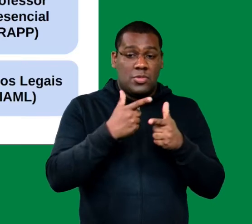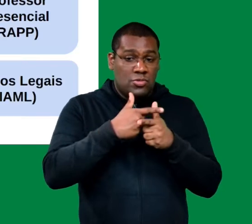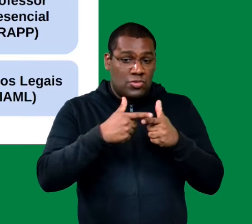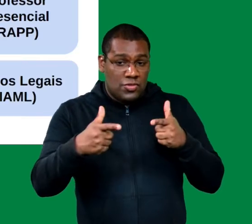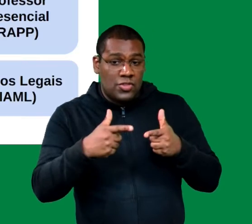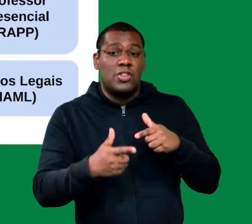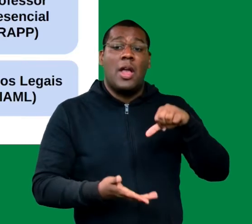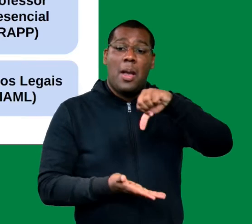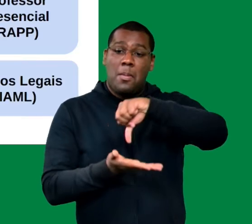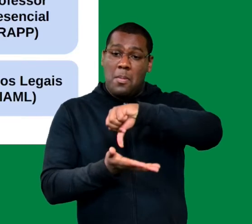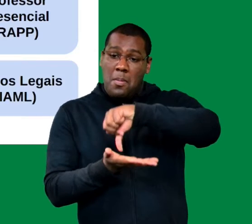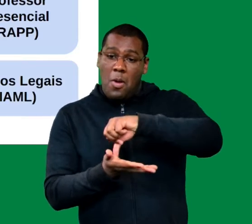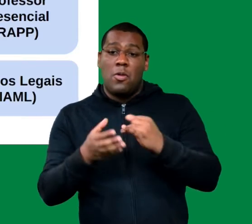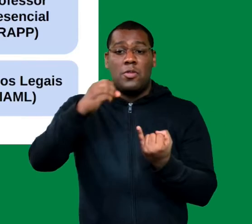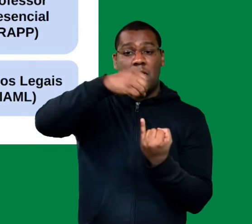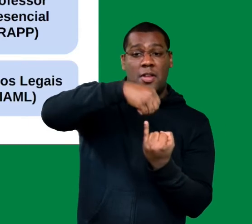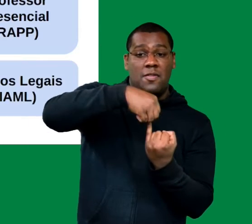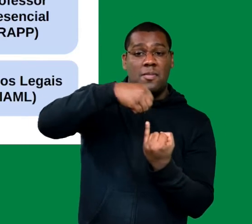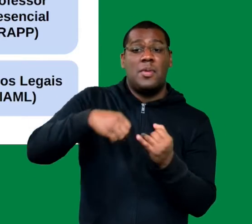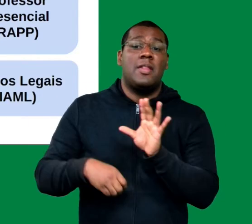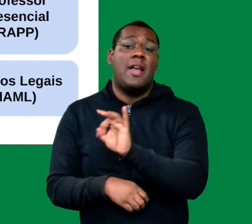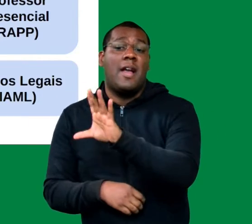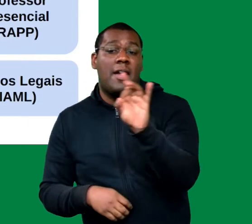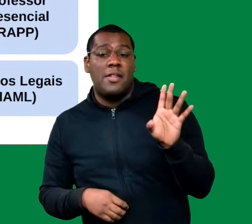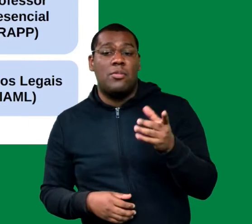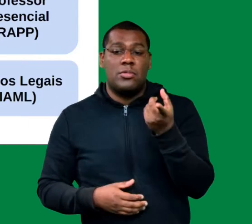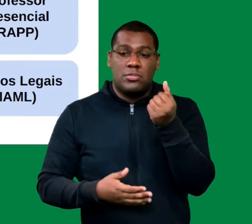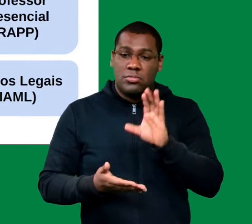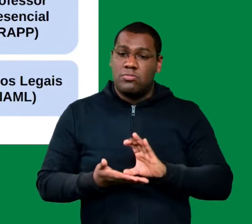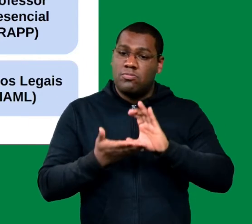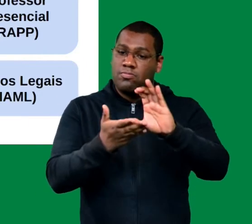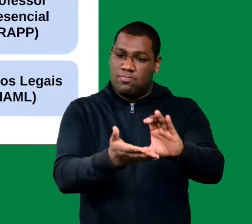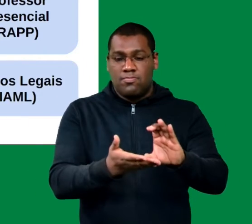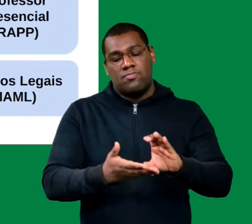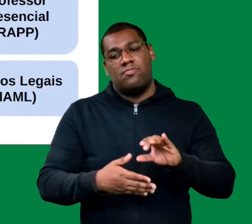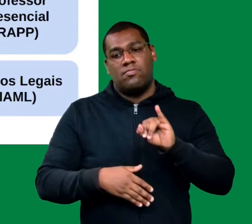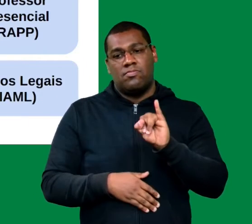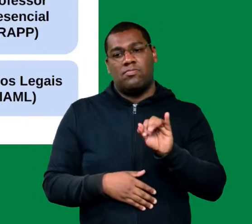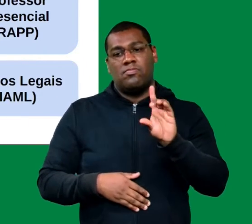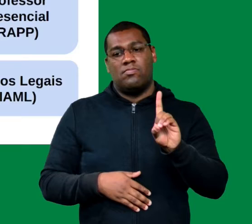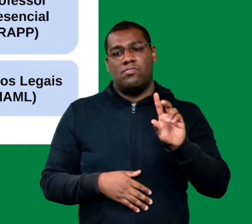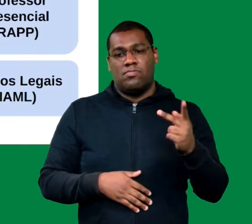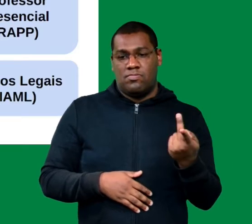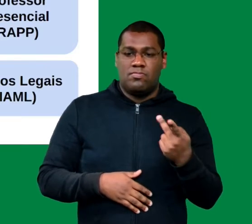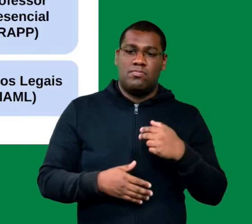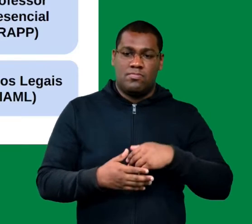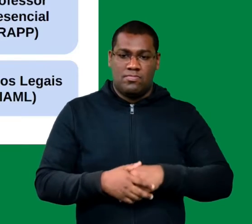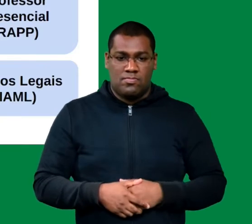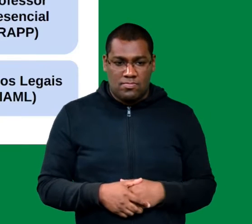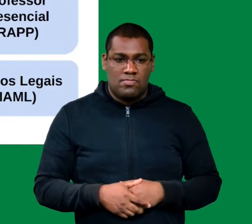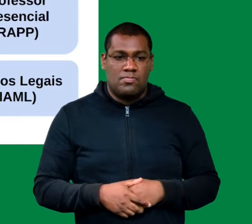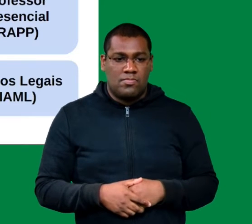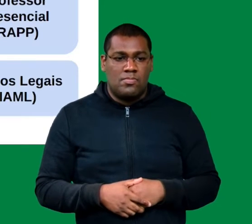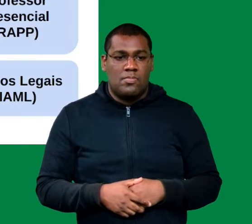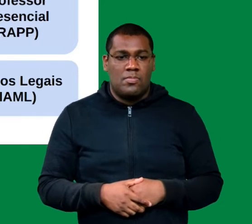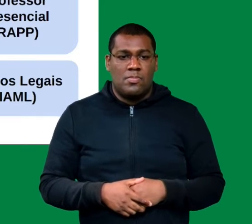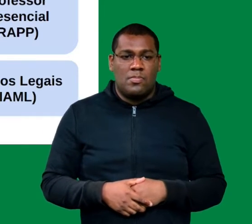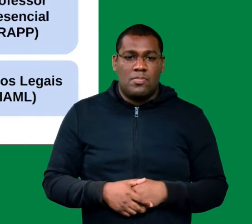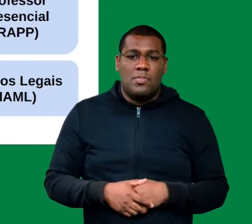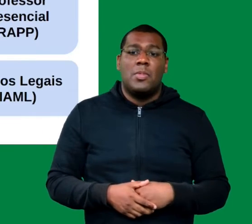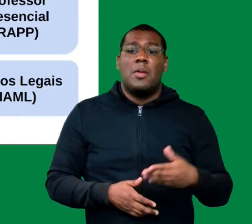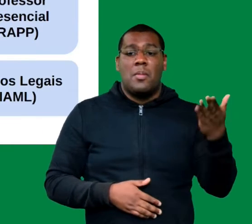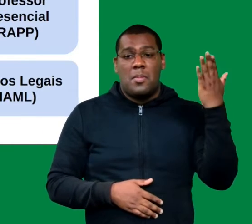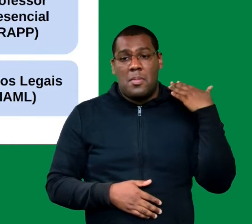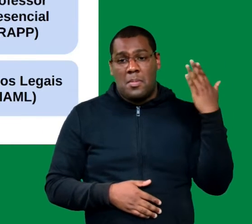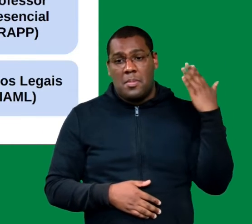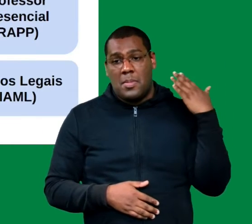recebiam o mesmo índice, IDH. Então, a variável que realmente calculava a distribuição da assistência era de fato a